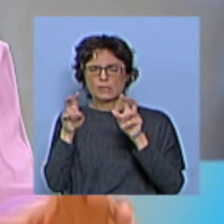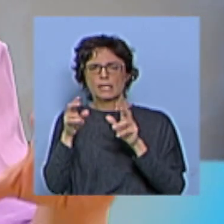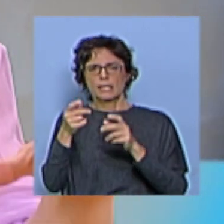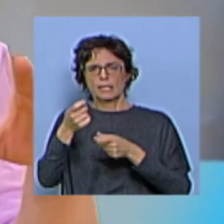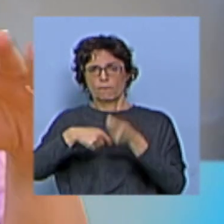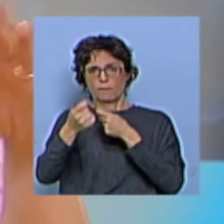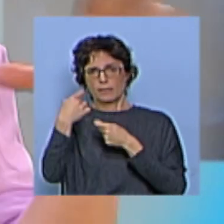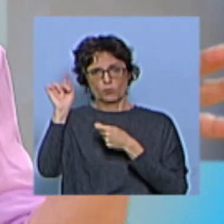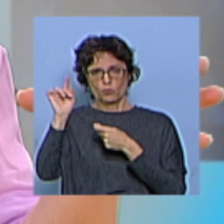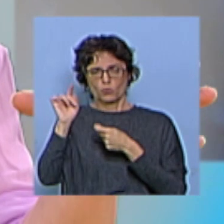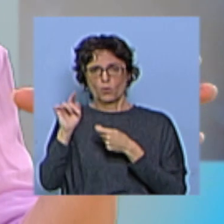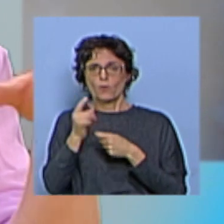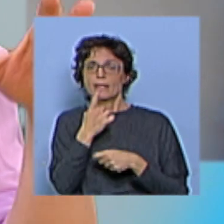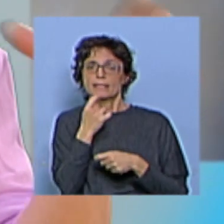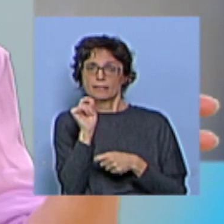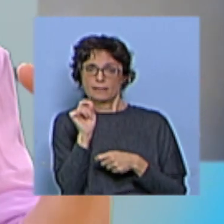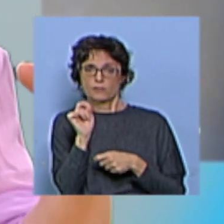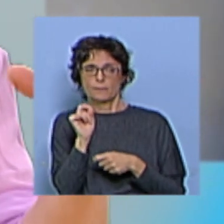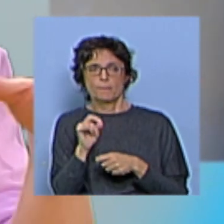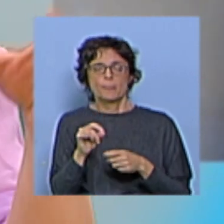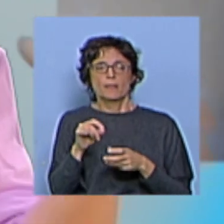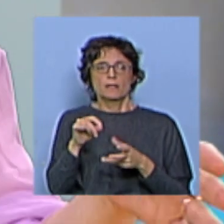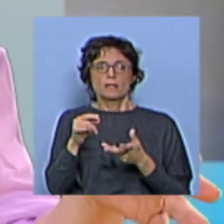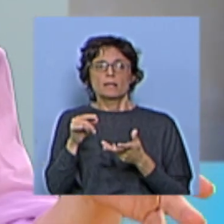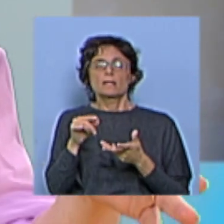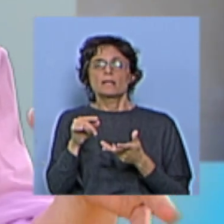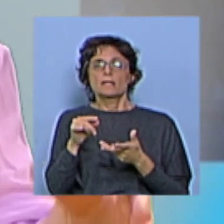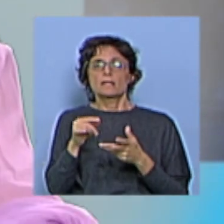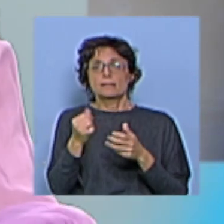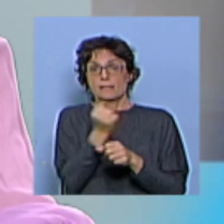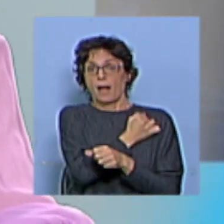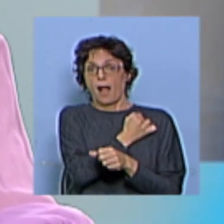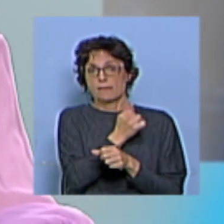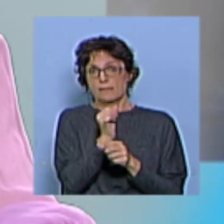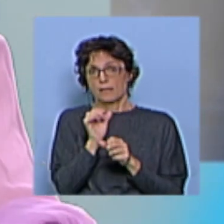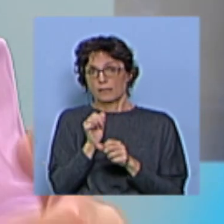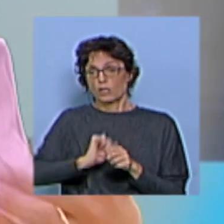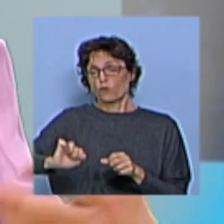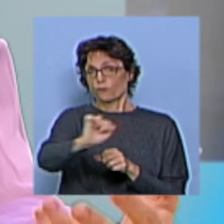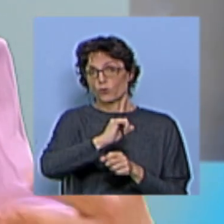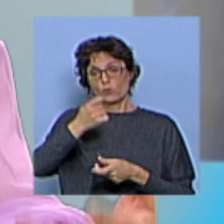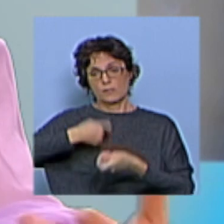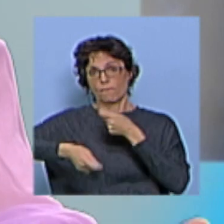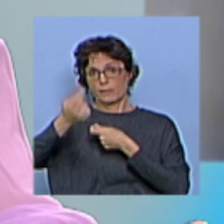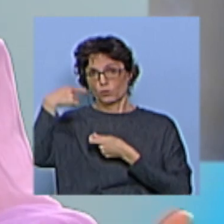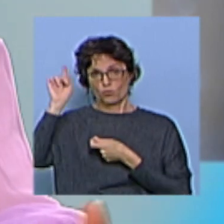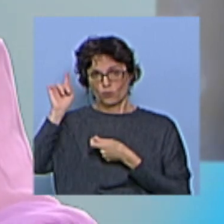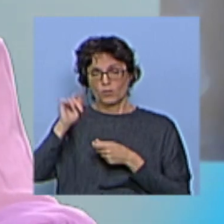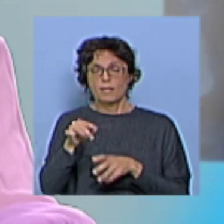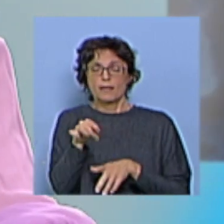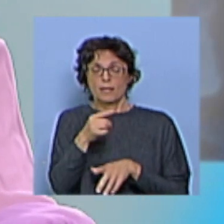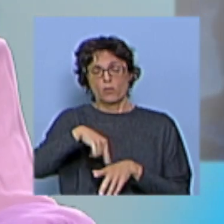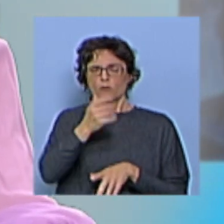neste sentido que esta casa comum que todos habitamos não está à venda e por isso temos que nos comprometer e cuidar